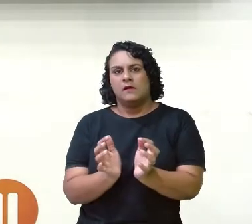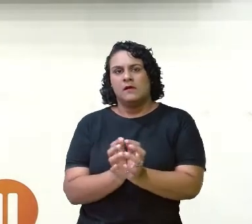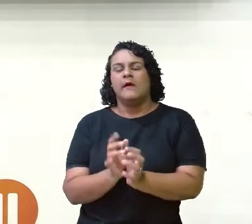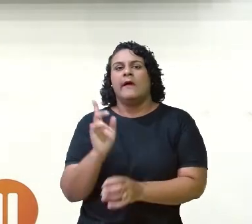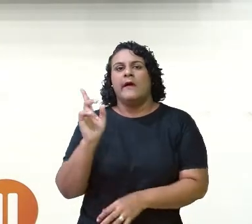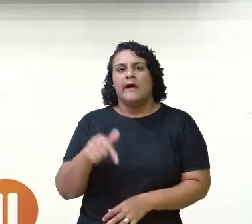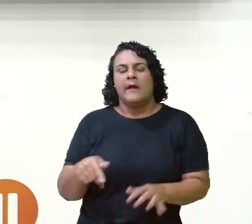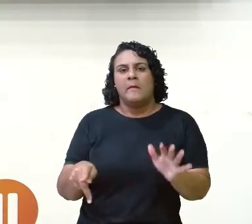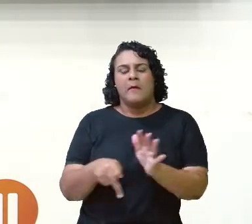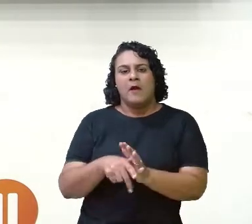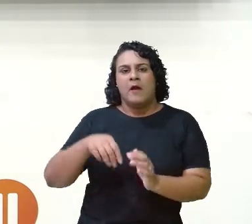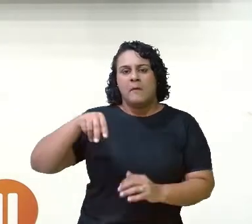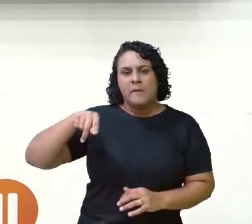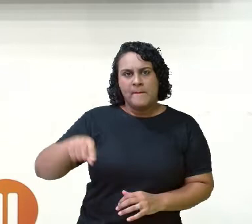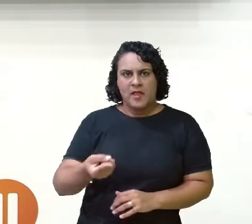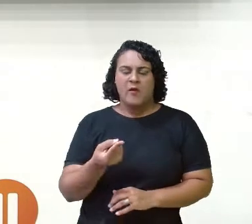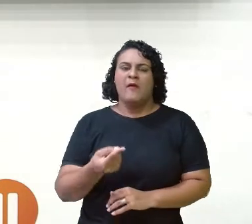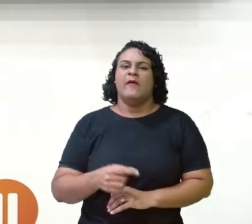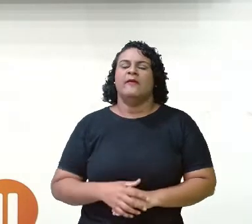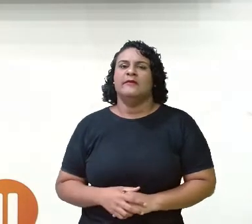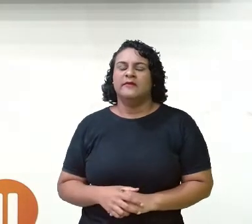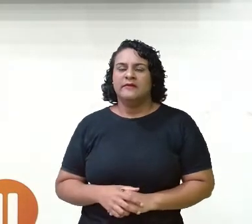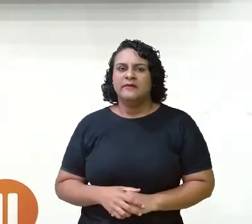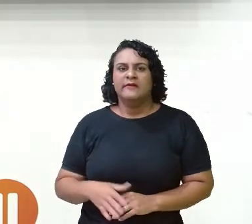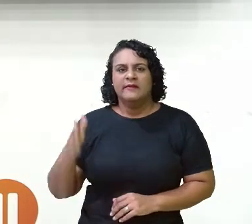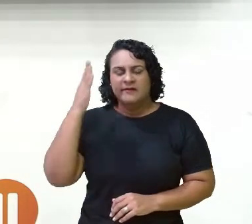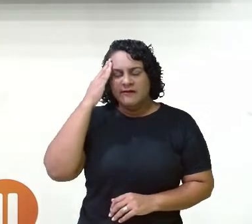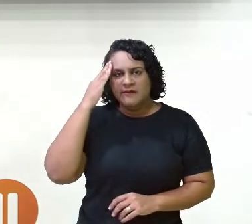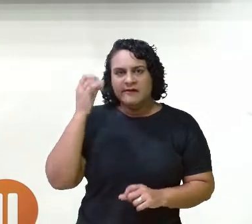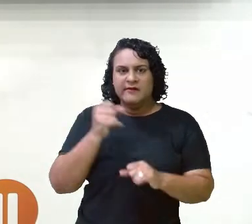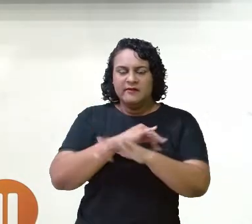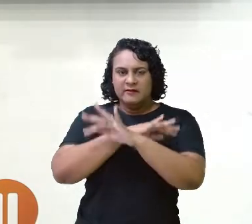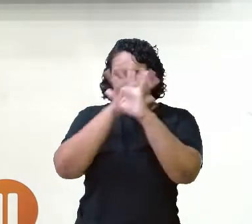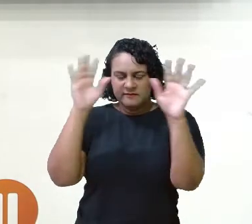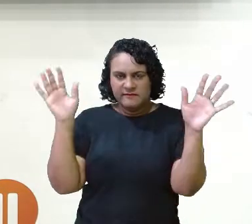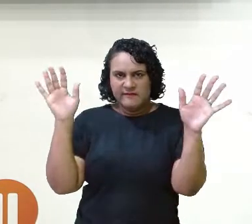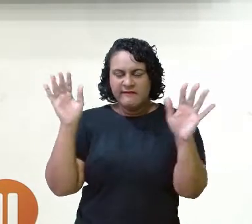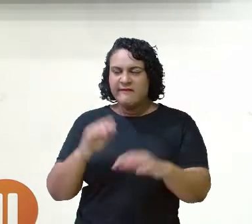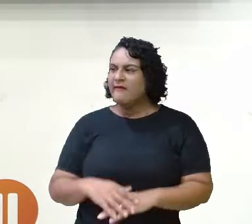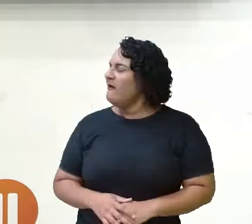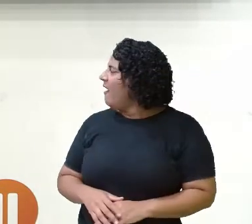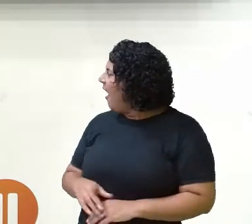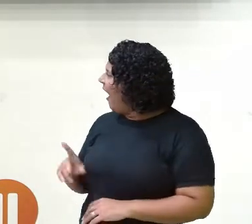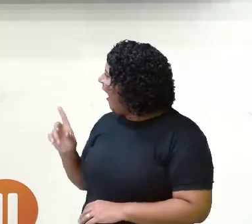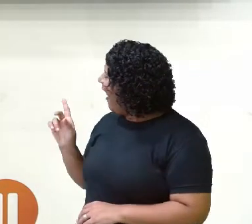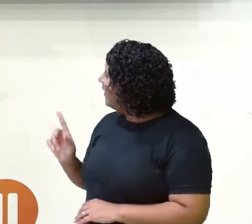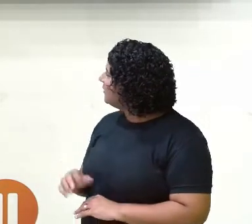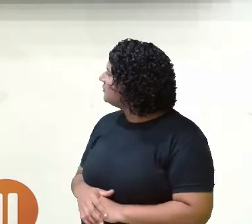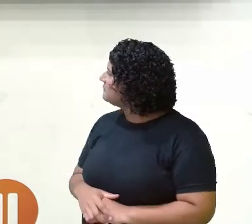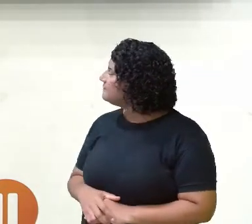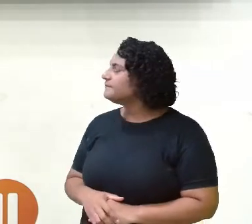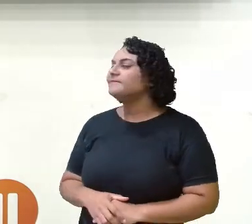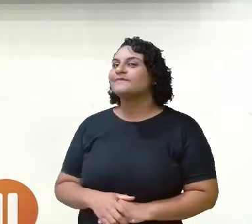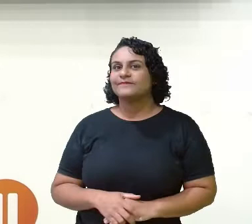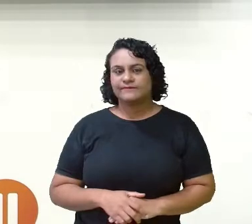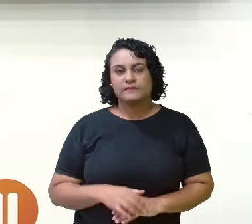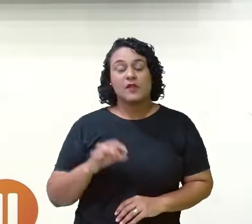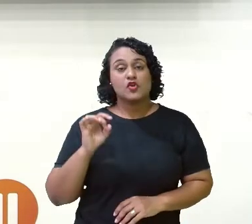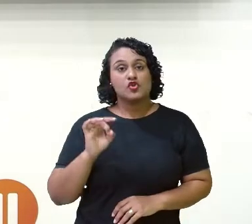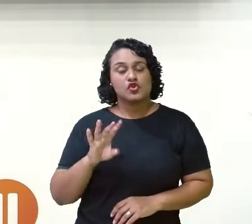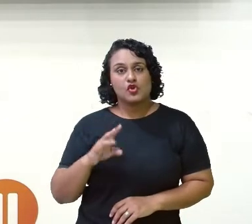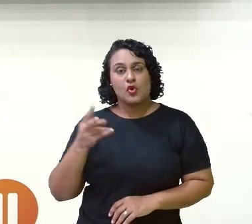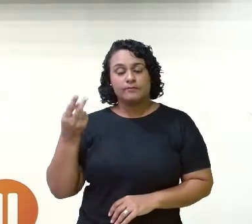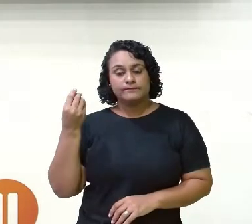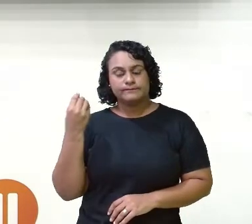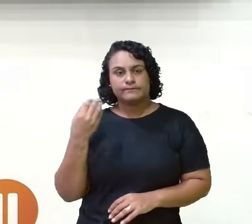dos milhares. Entendeu? Aqui no caso, eu só entro em uma